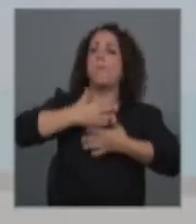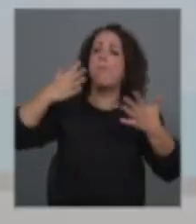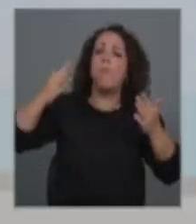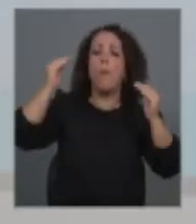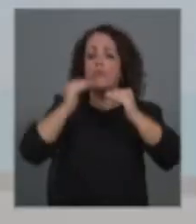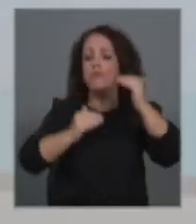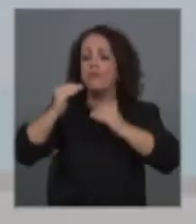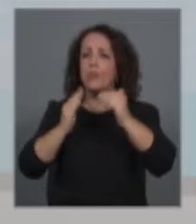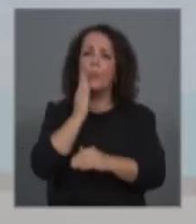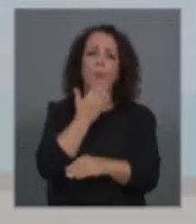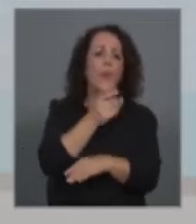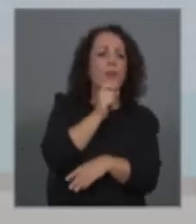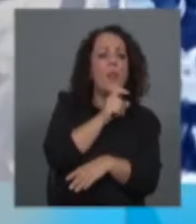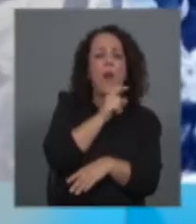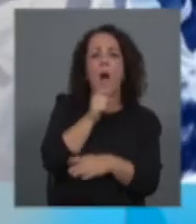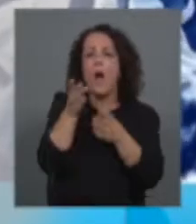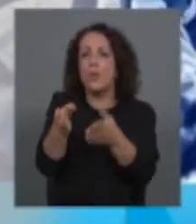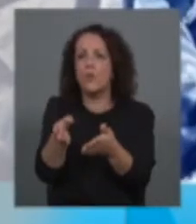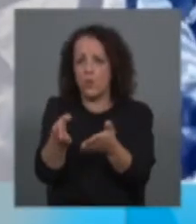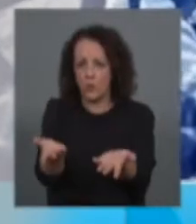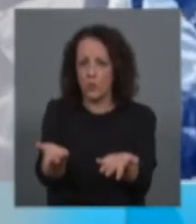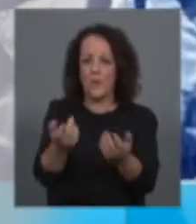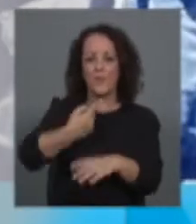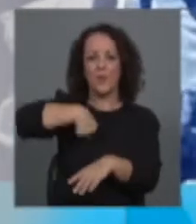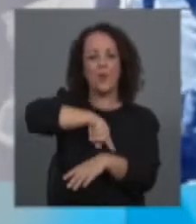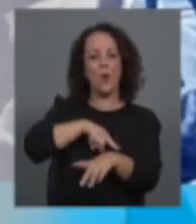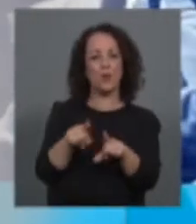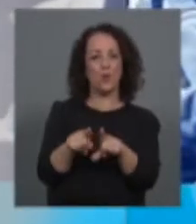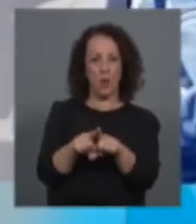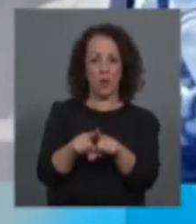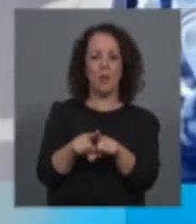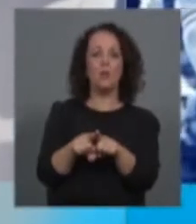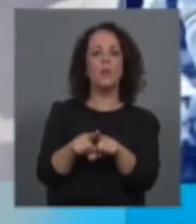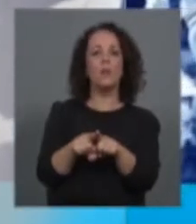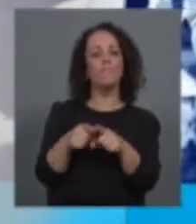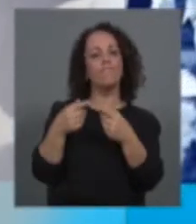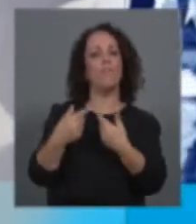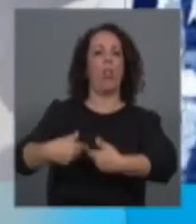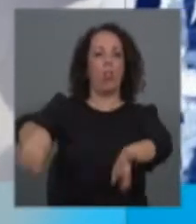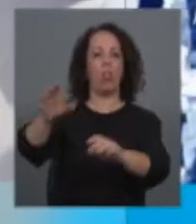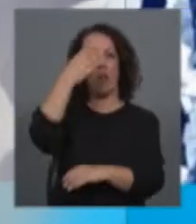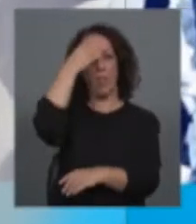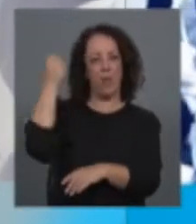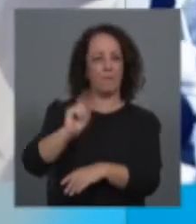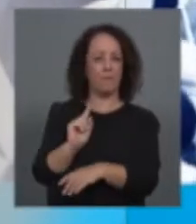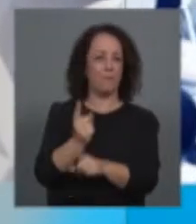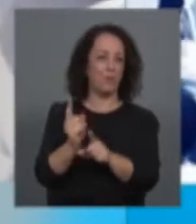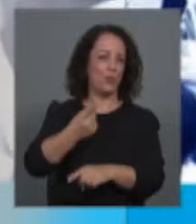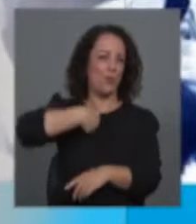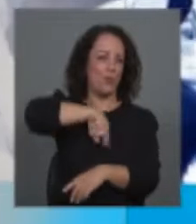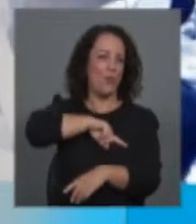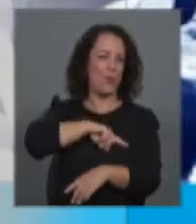Mas é uma situação que acabou por nós não temos deixado que caia no esquecimento, porque continuamos a receber